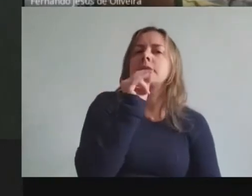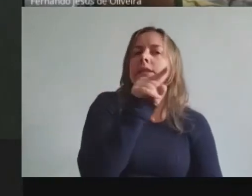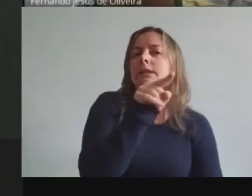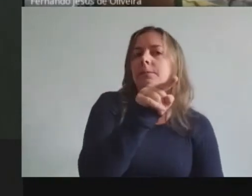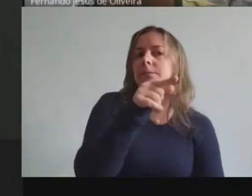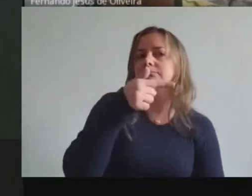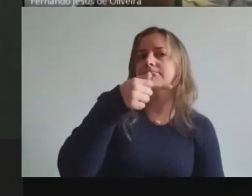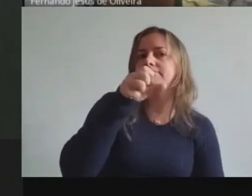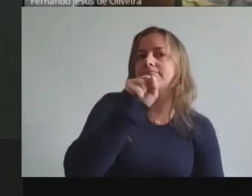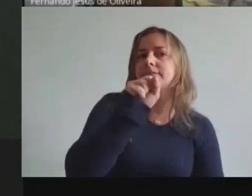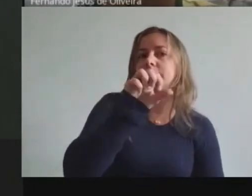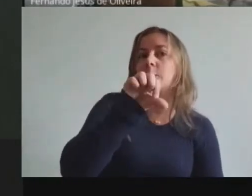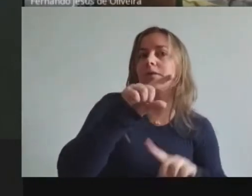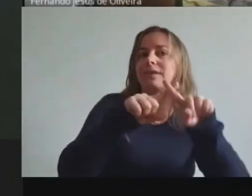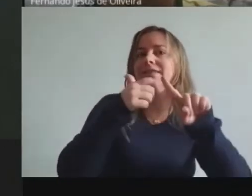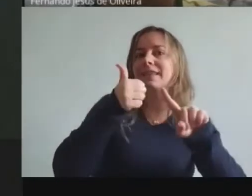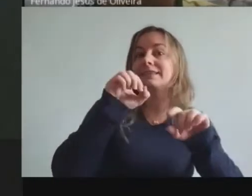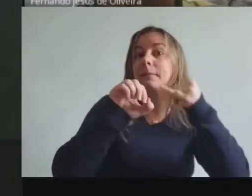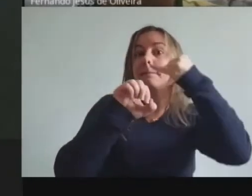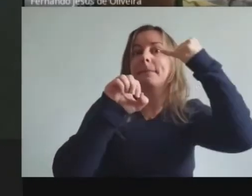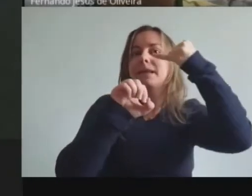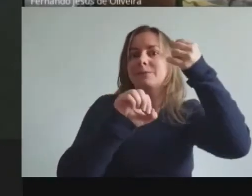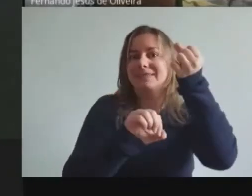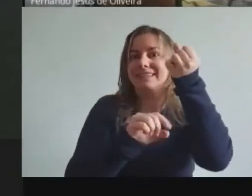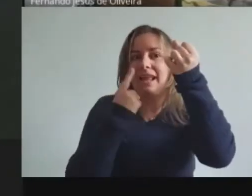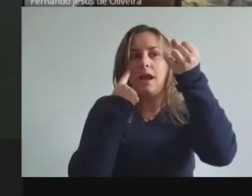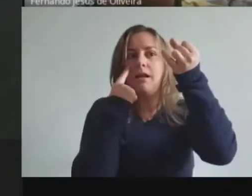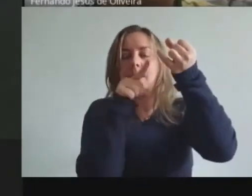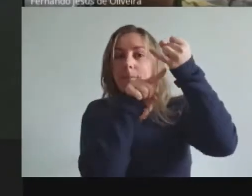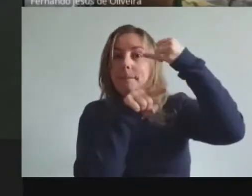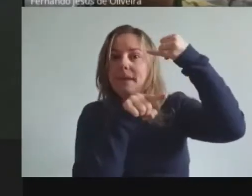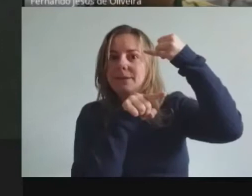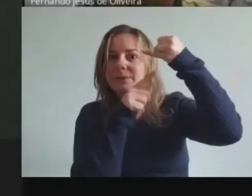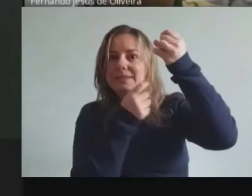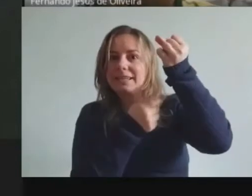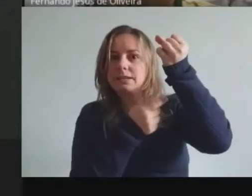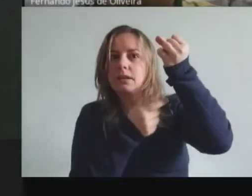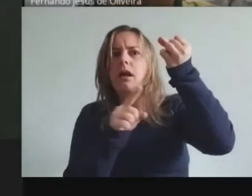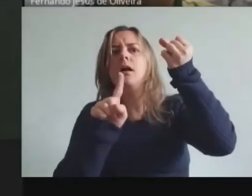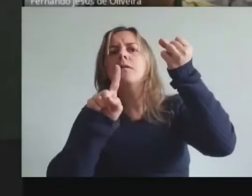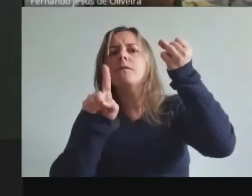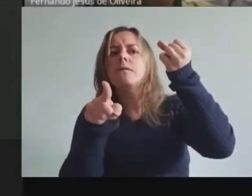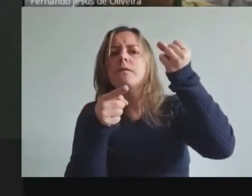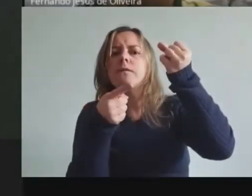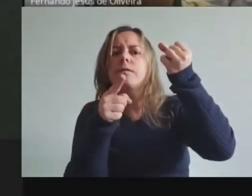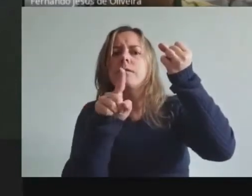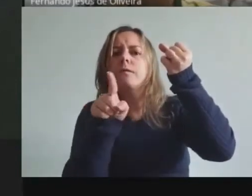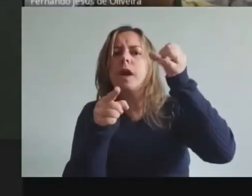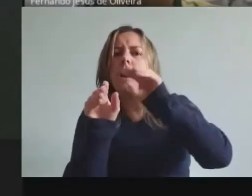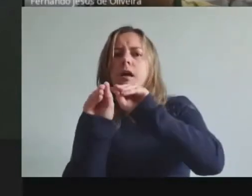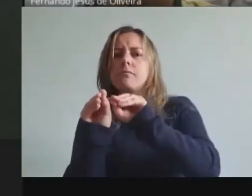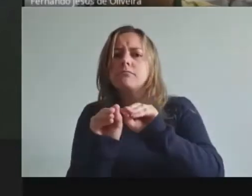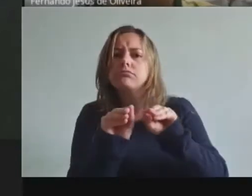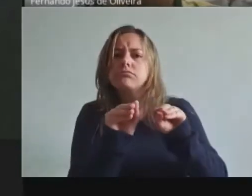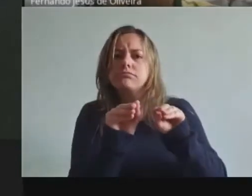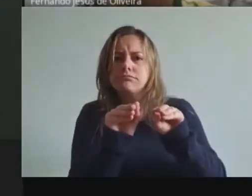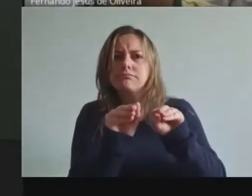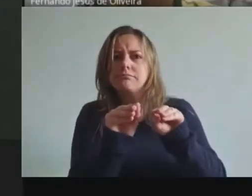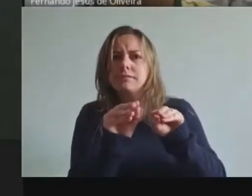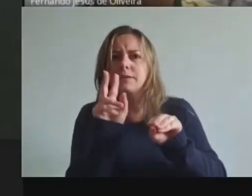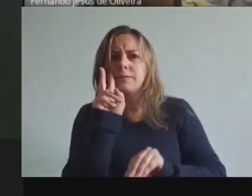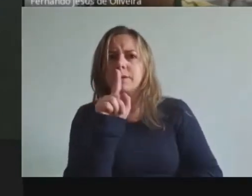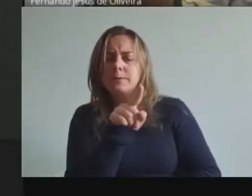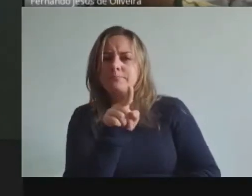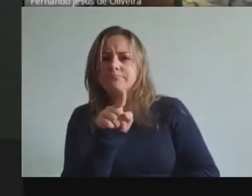vezes 10 a menos 6. Menos 6 é a potência. Vou andar uma casa com a vírgula. A vírgula não aparece quando ela está